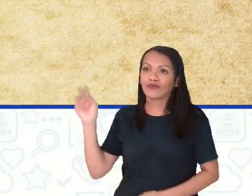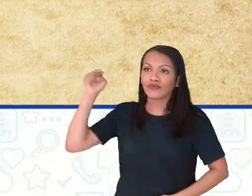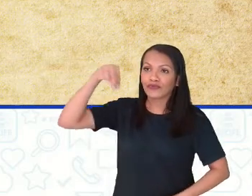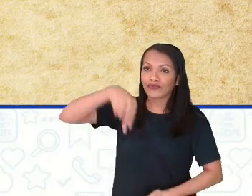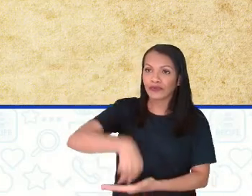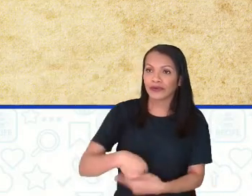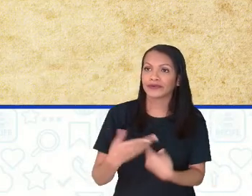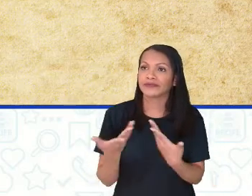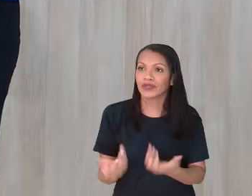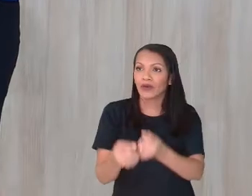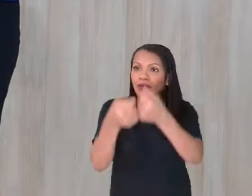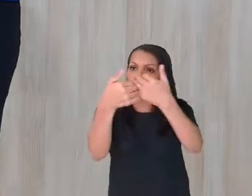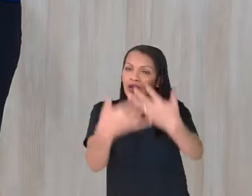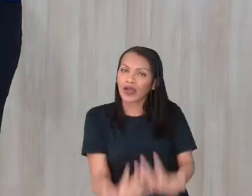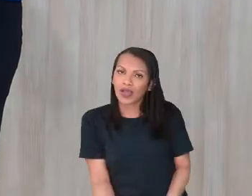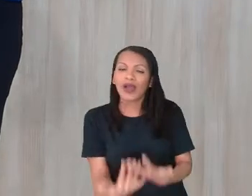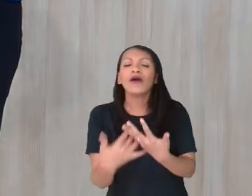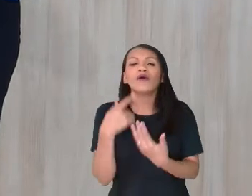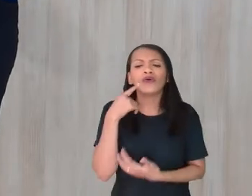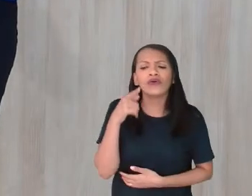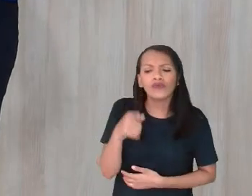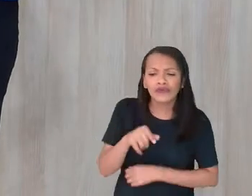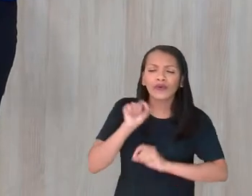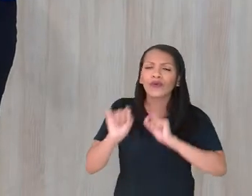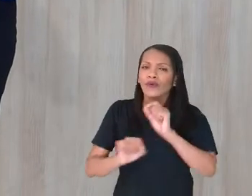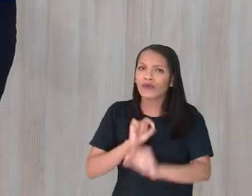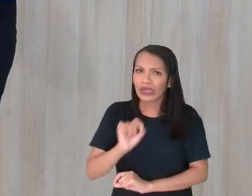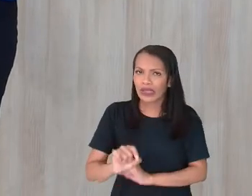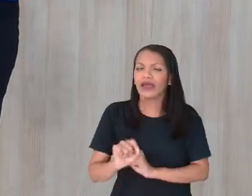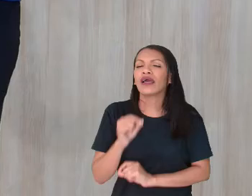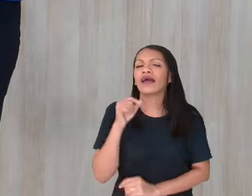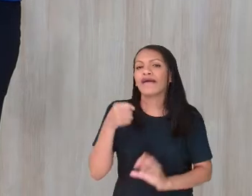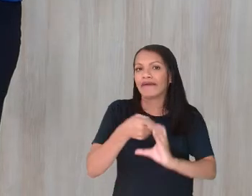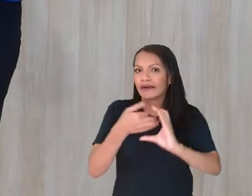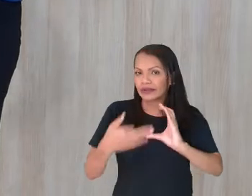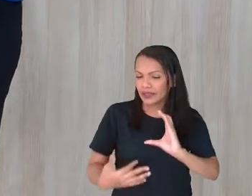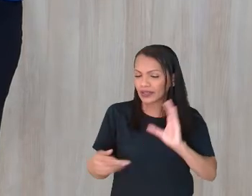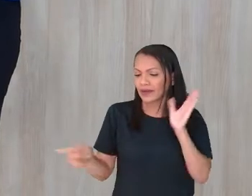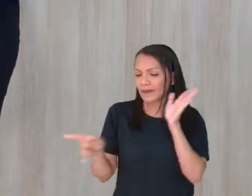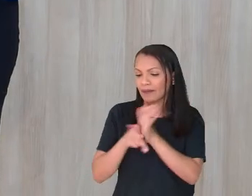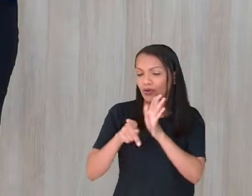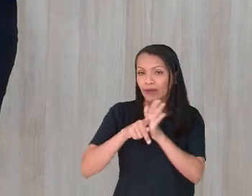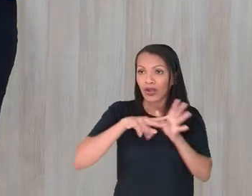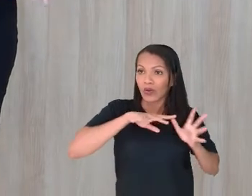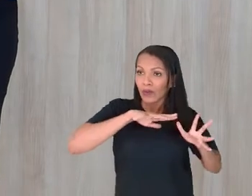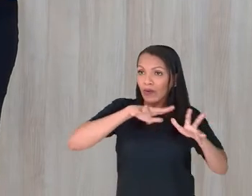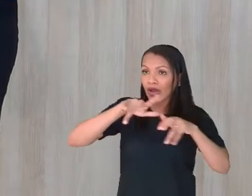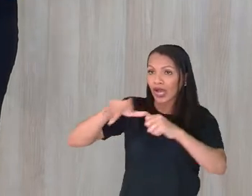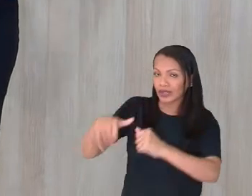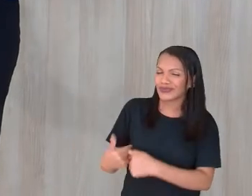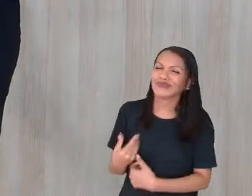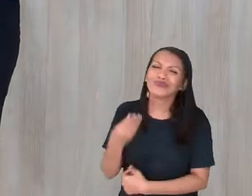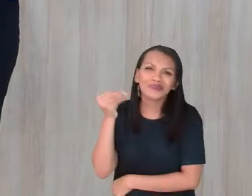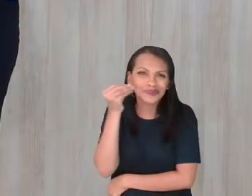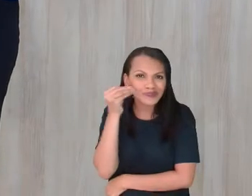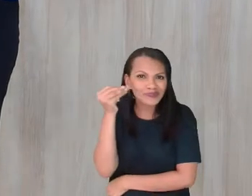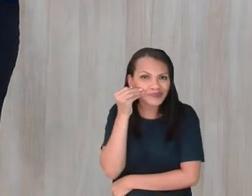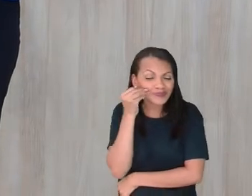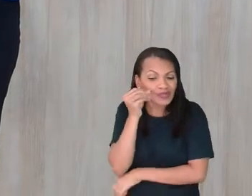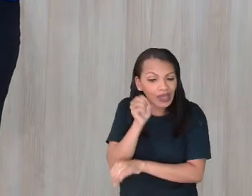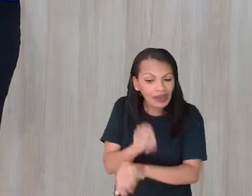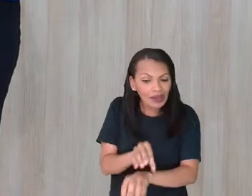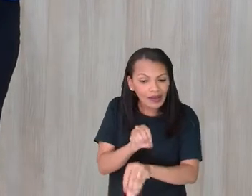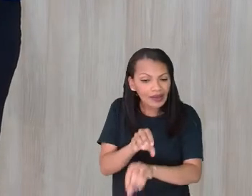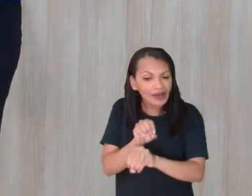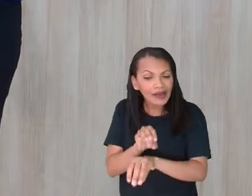suas mensagens. Porque, de novo, é sempre mais interessante tentar passar esse conhecimento através de narrativas,